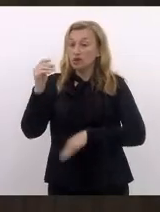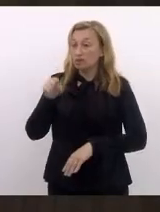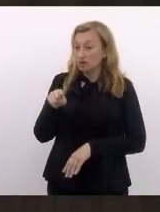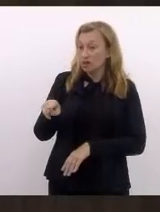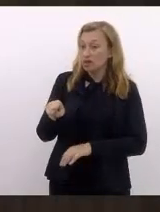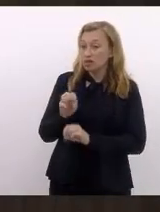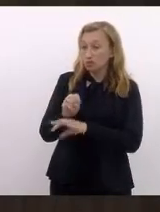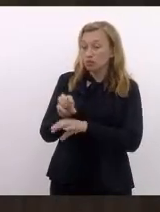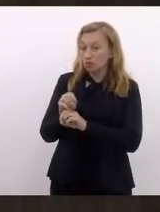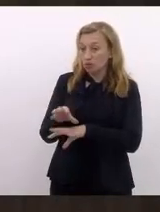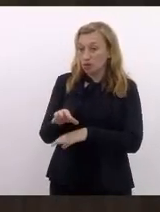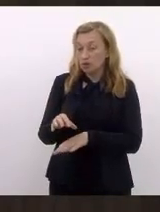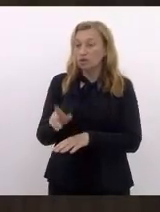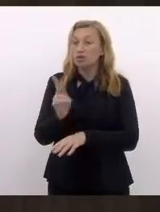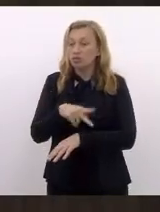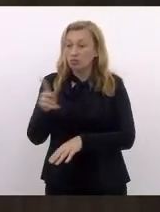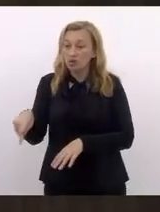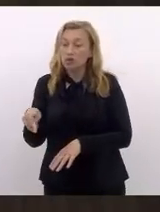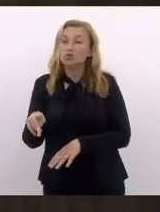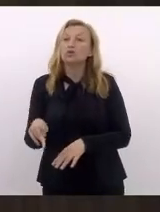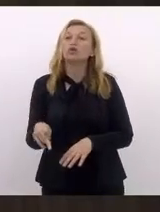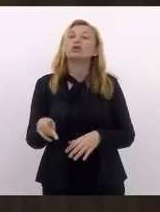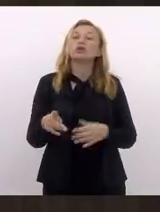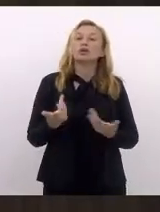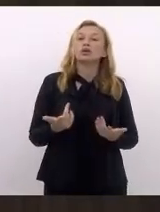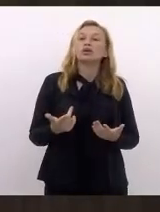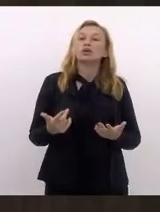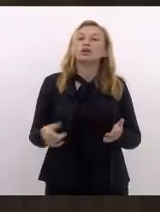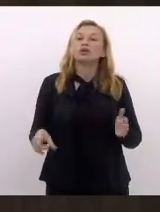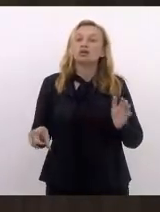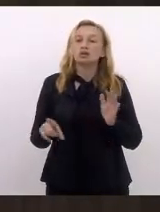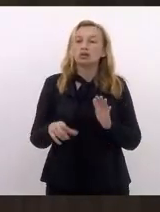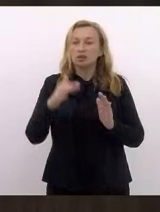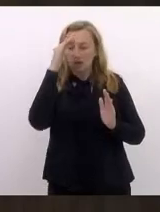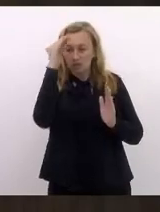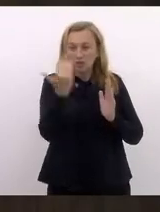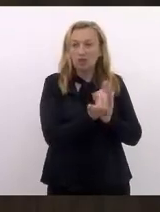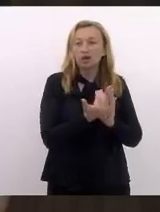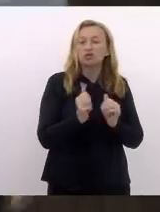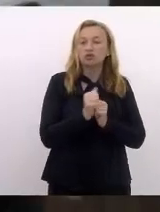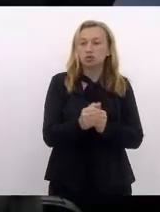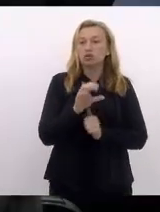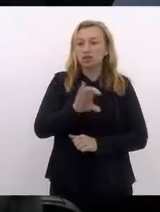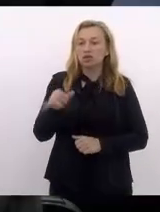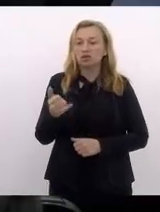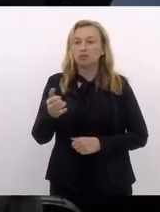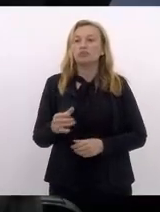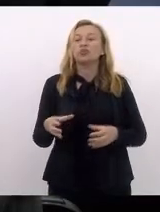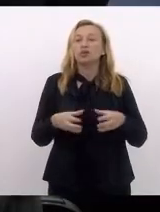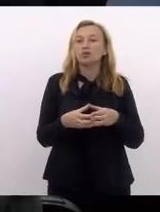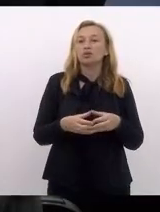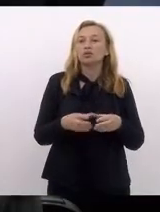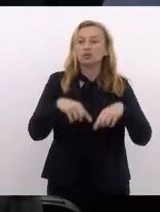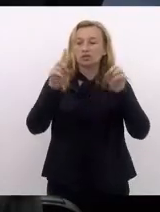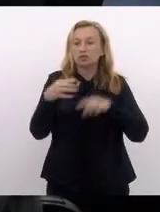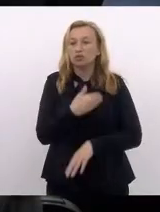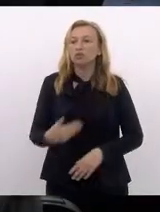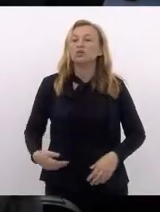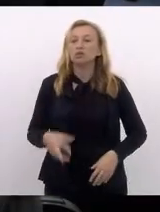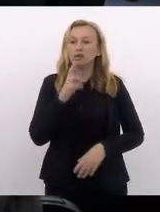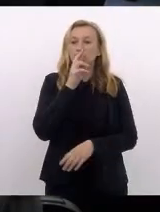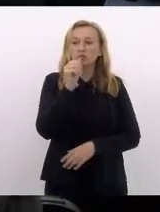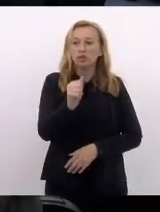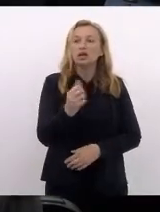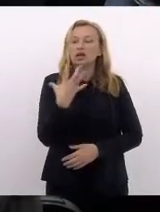seja respeitada com as vantagens e benefícios que constam Thriller favorável com a ccj servidor Deputado